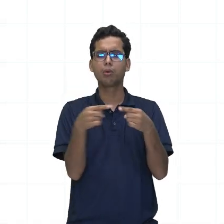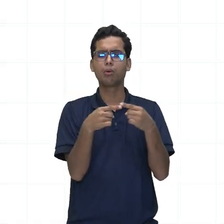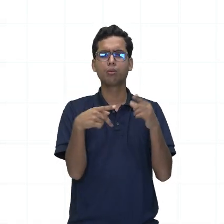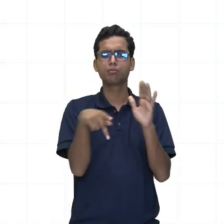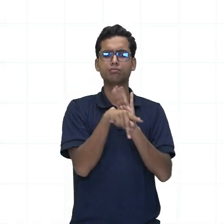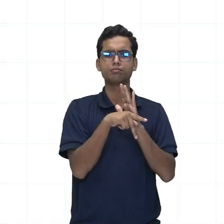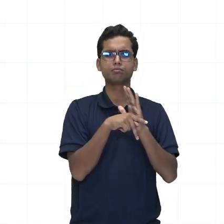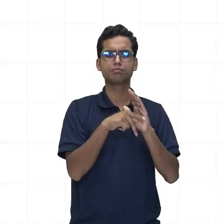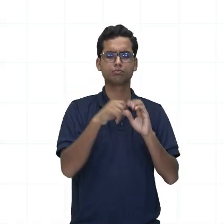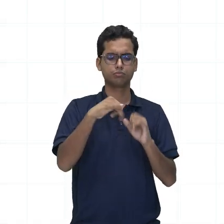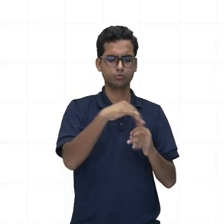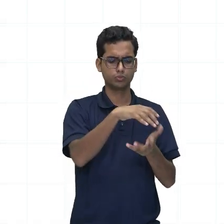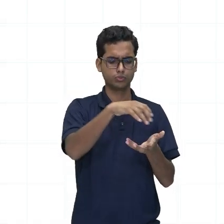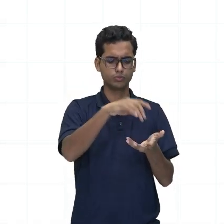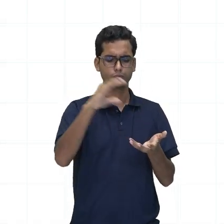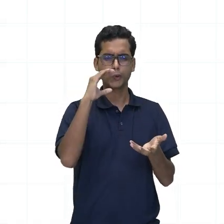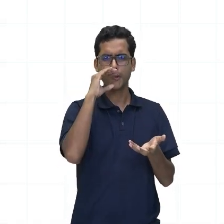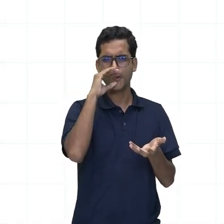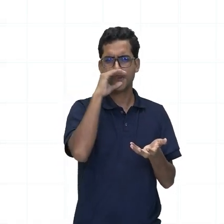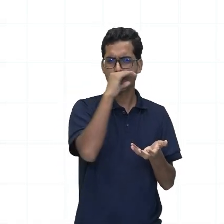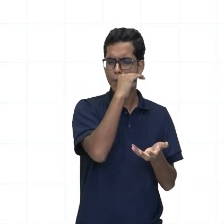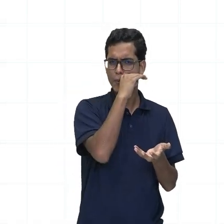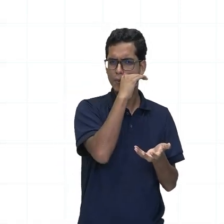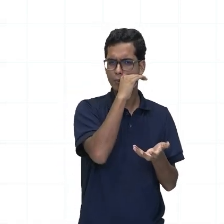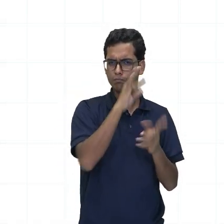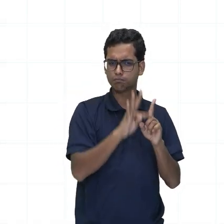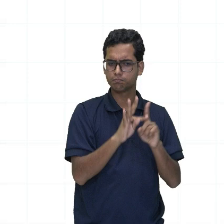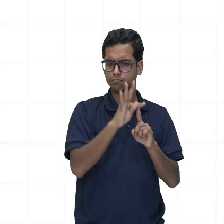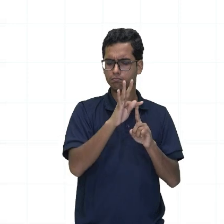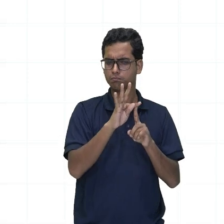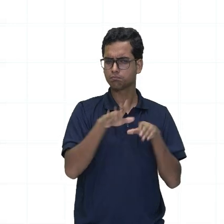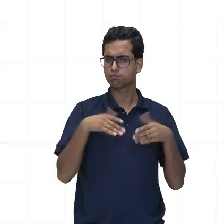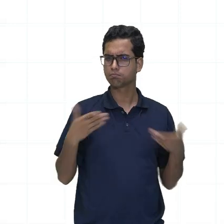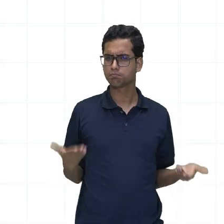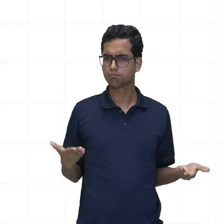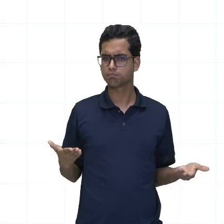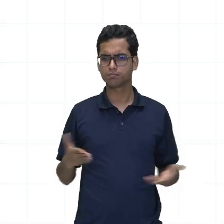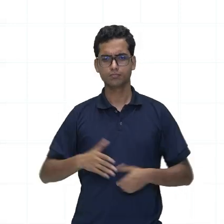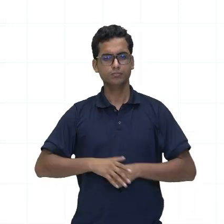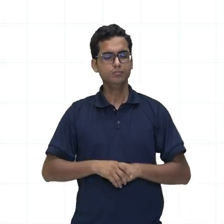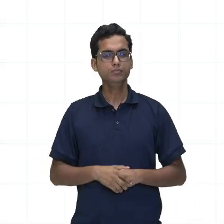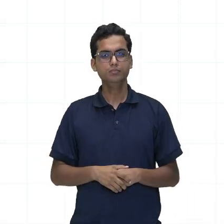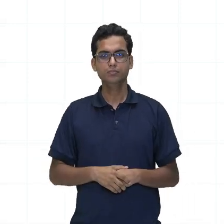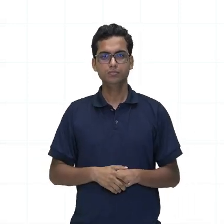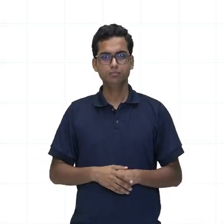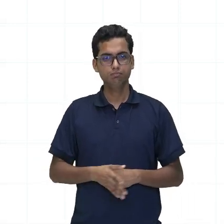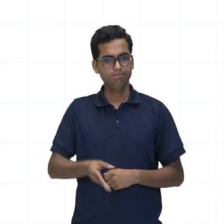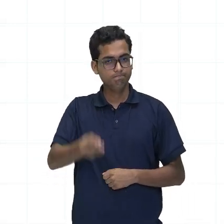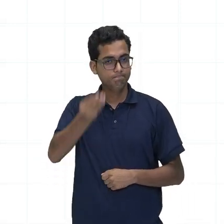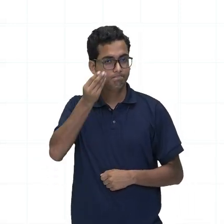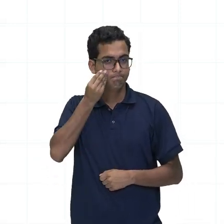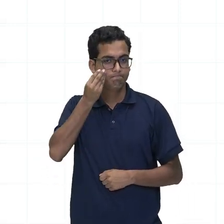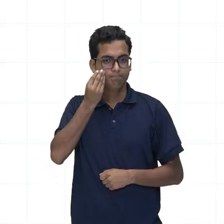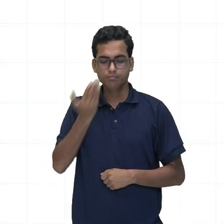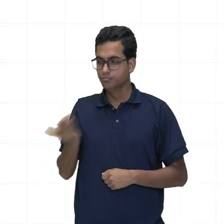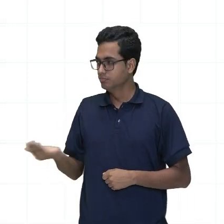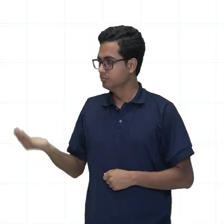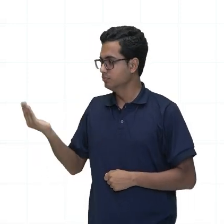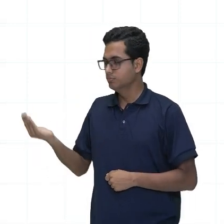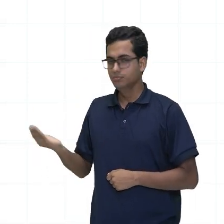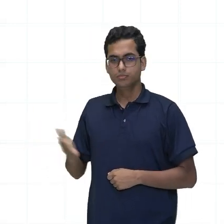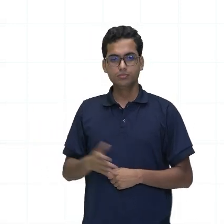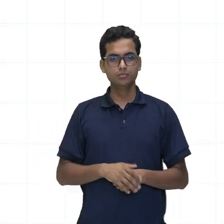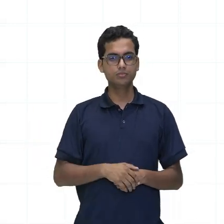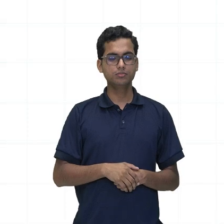a relação entre esses dois fenômenos, tá? Observe aí que nós temos a